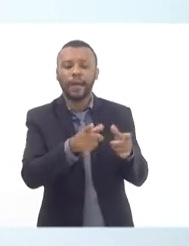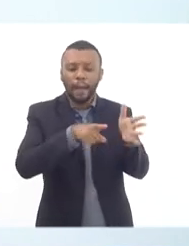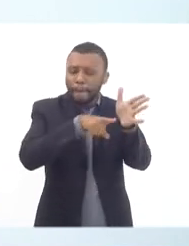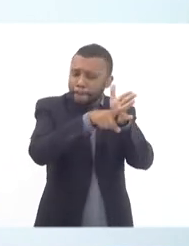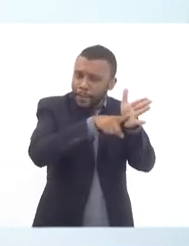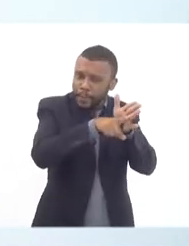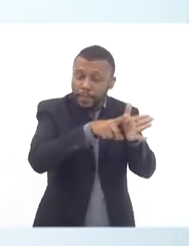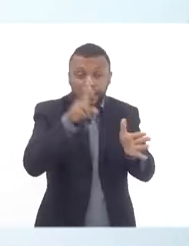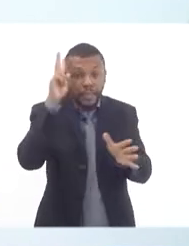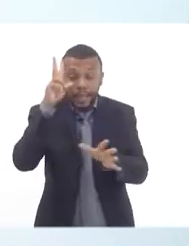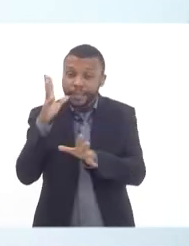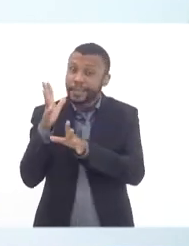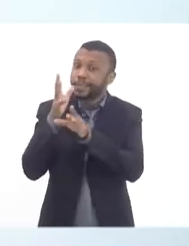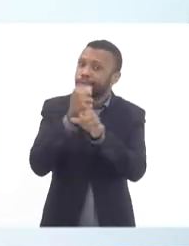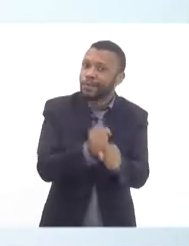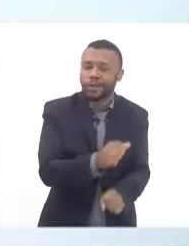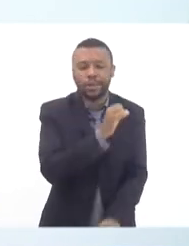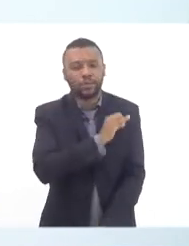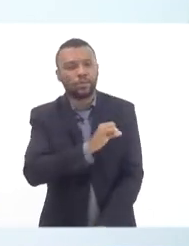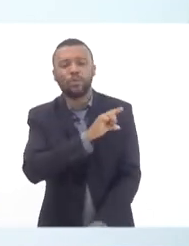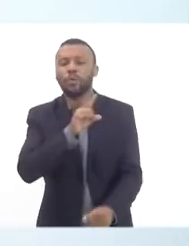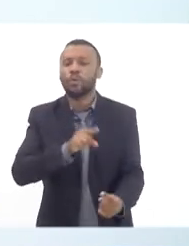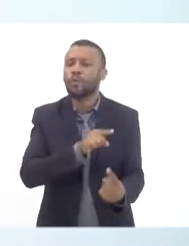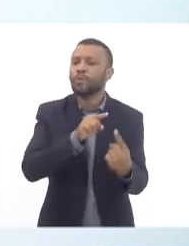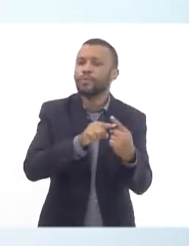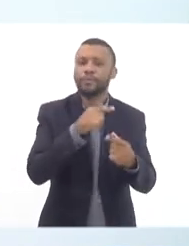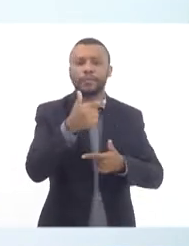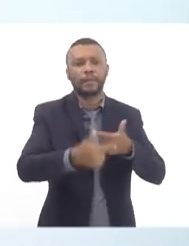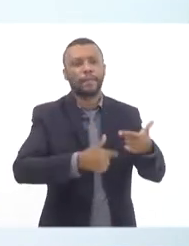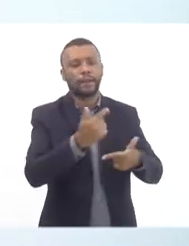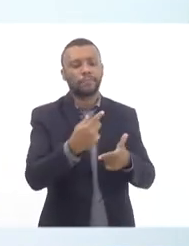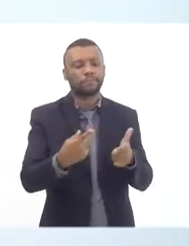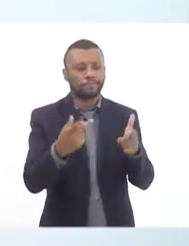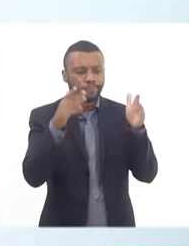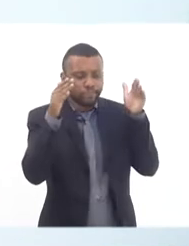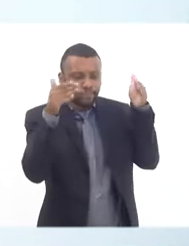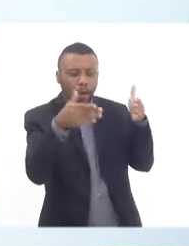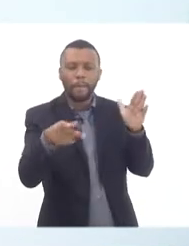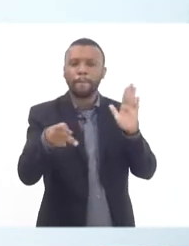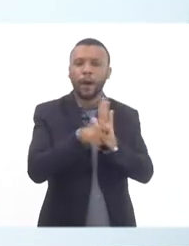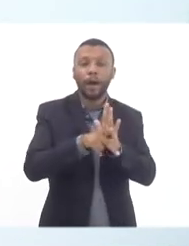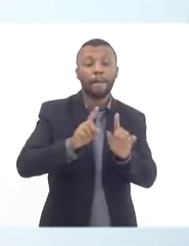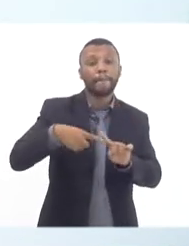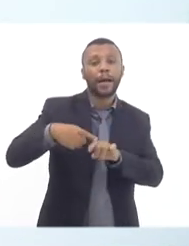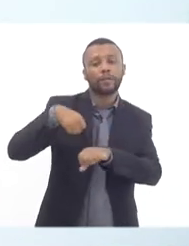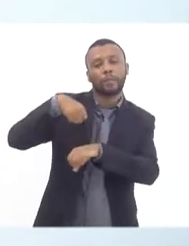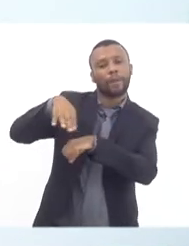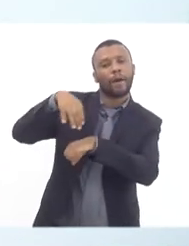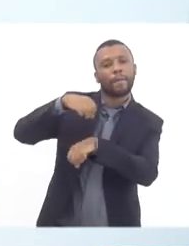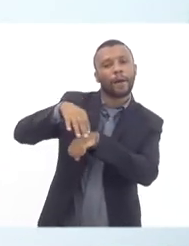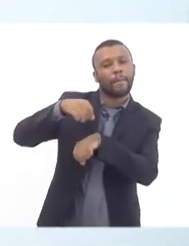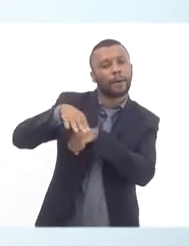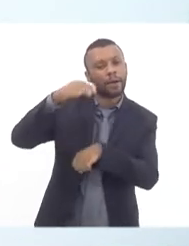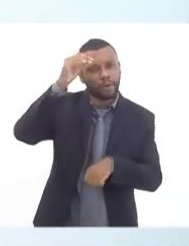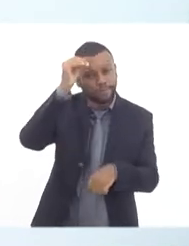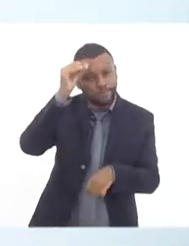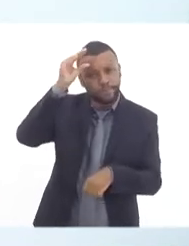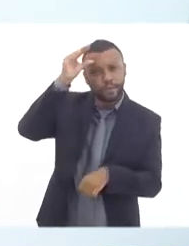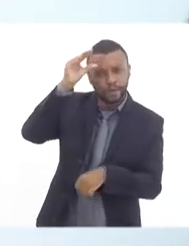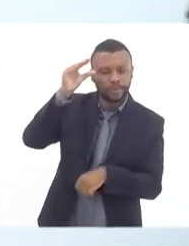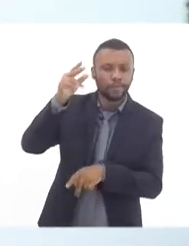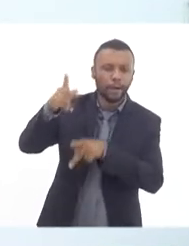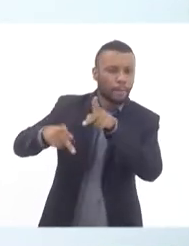de Janeiro, objetivando trabalhar ações de pertencimento e conhecimento para a população fluminense. Artigo